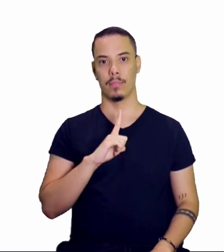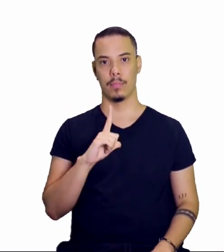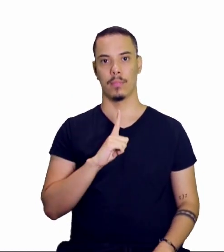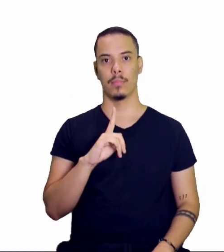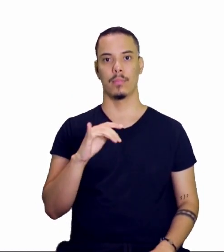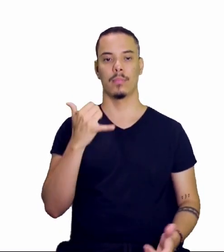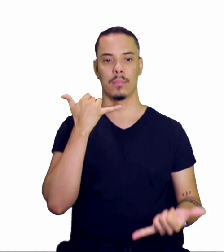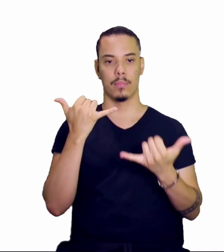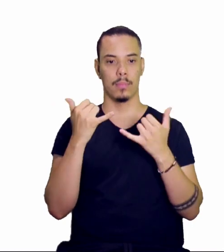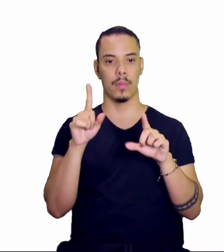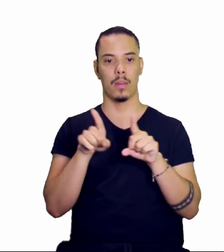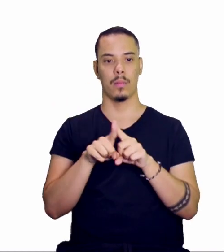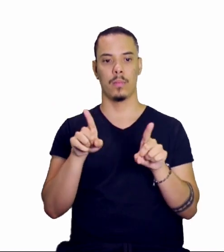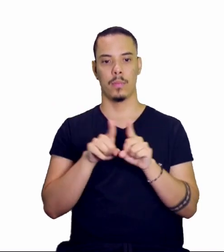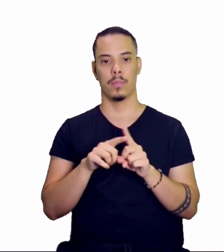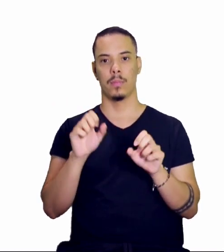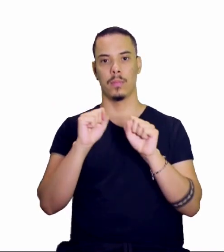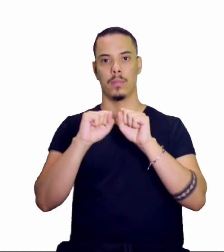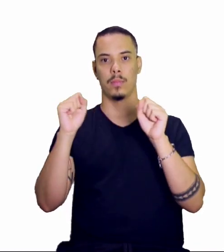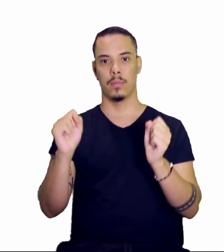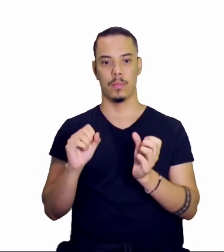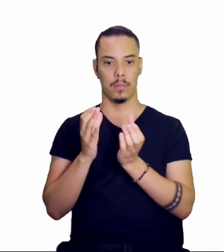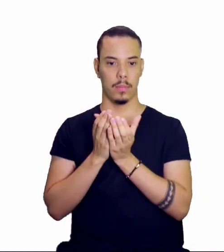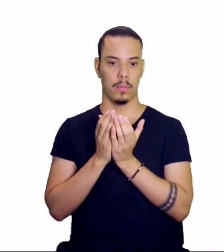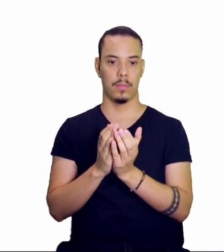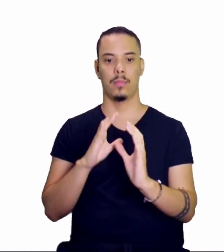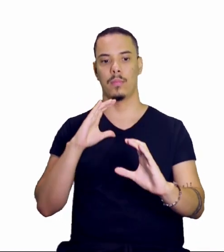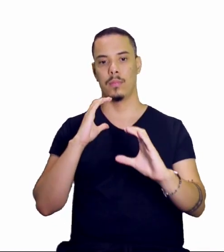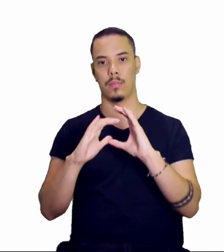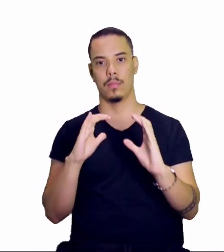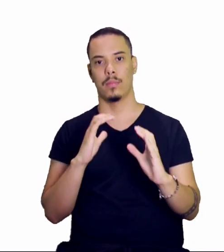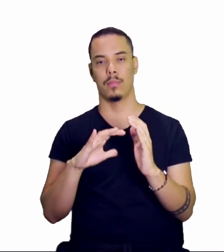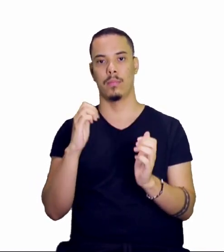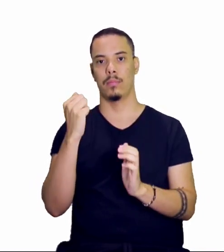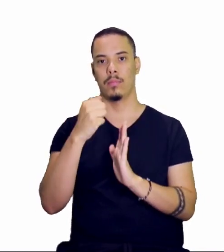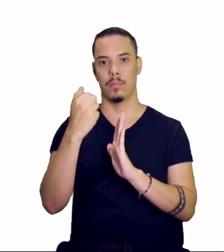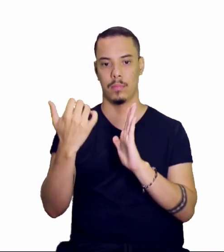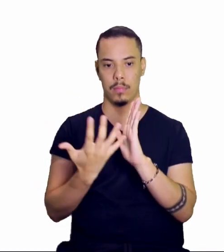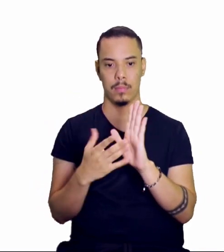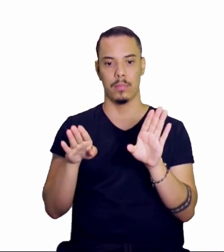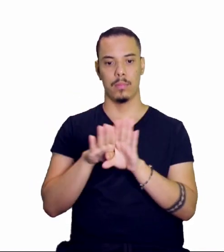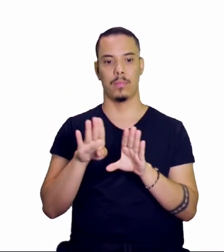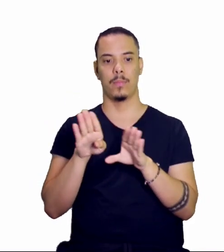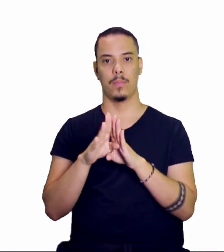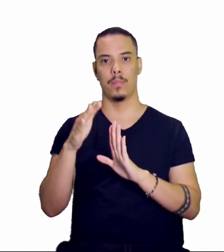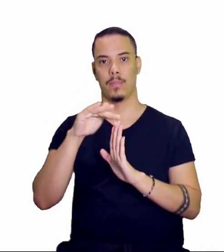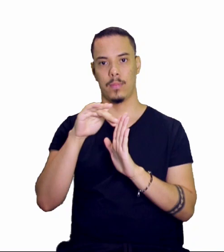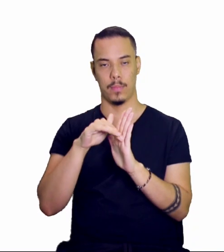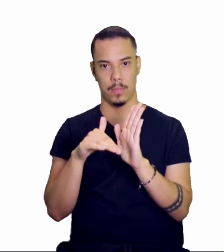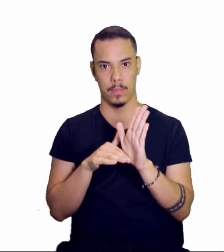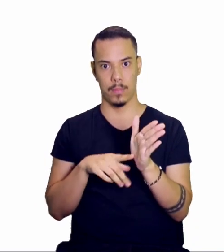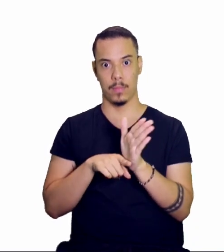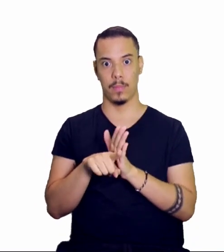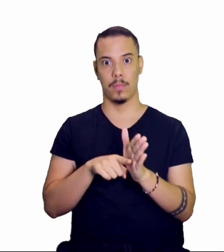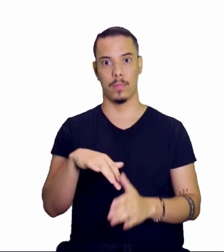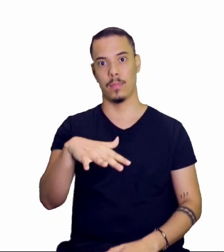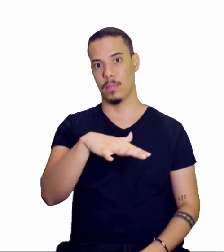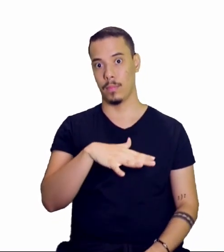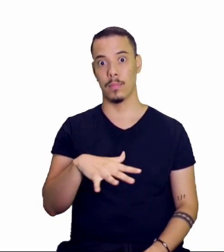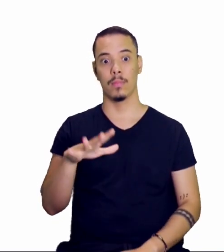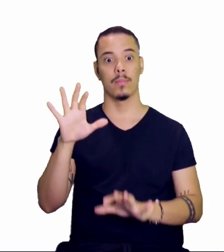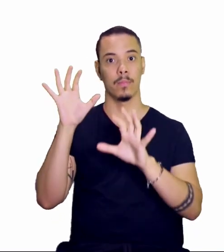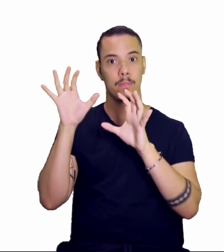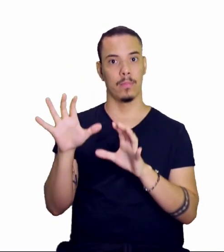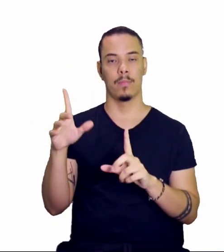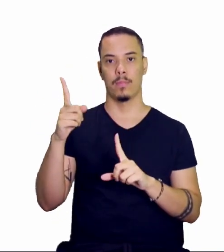redes de telefonia, sistemas de navegação, comunicação codificada, padronização do comprimento, pesquisas espaciais. Tem que ser esse tipo